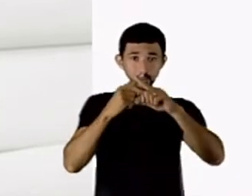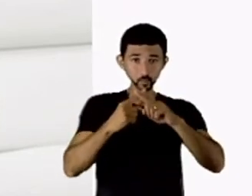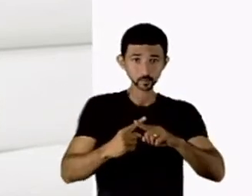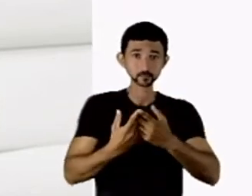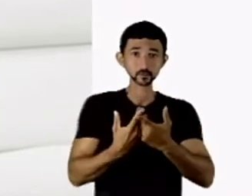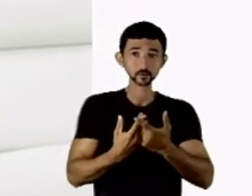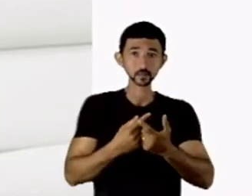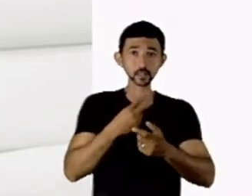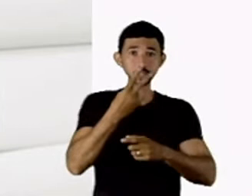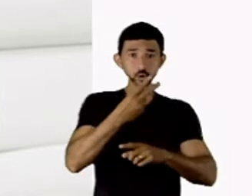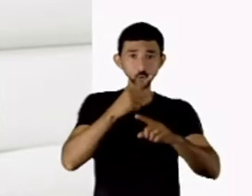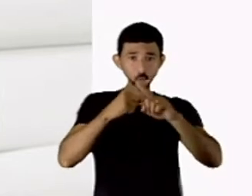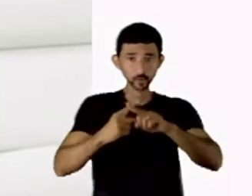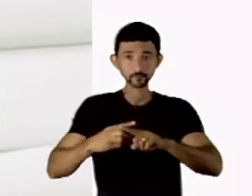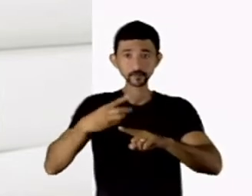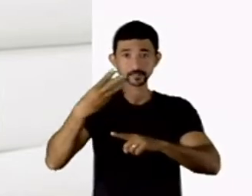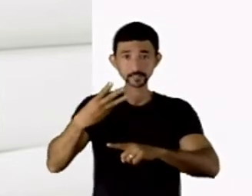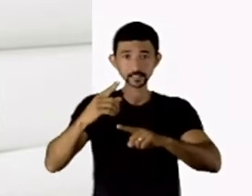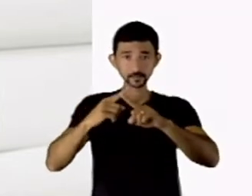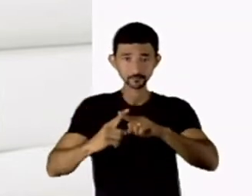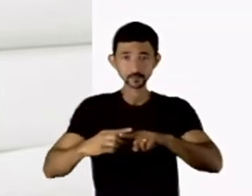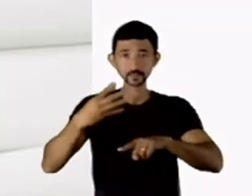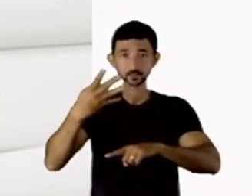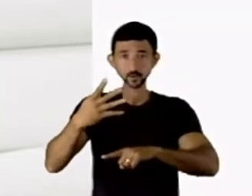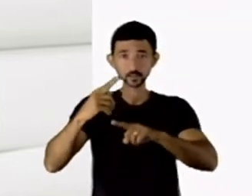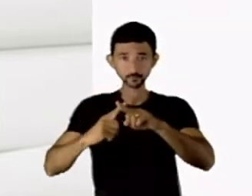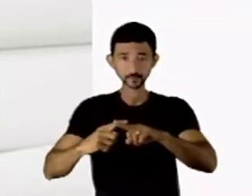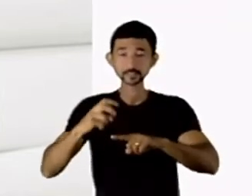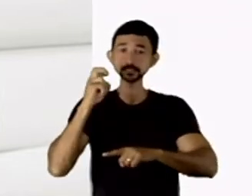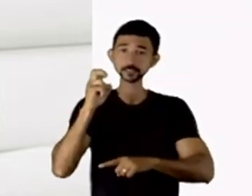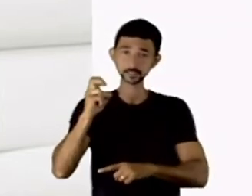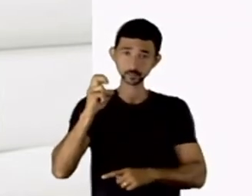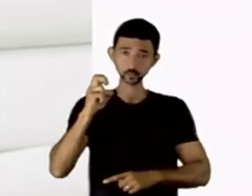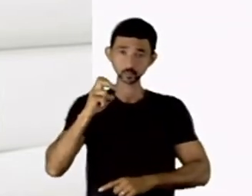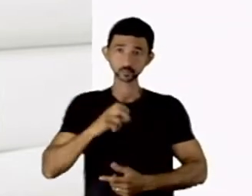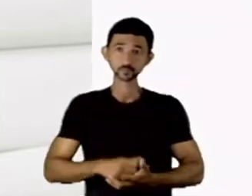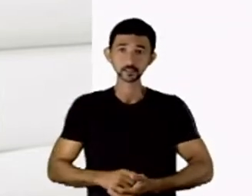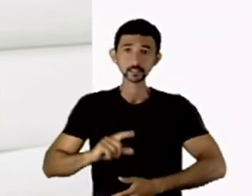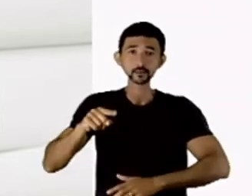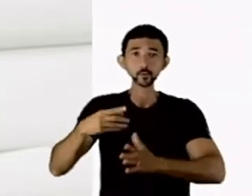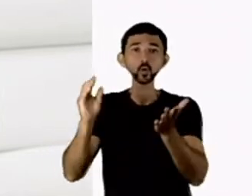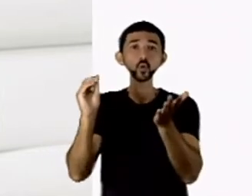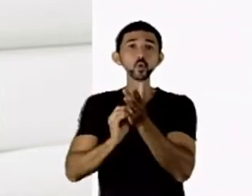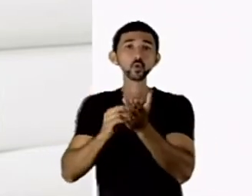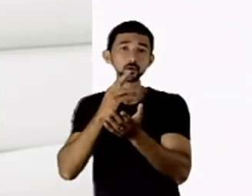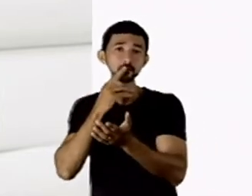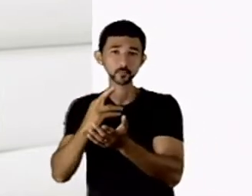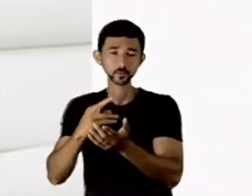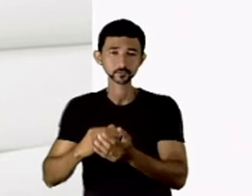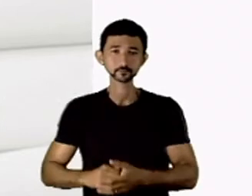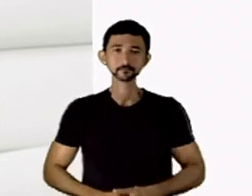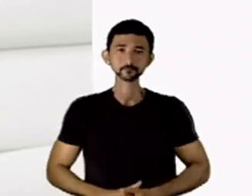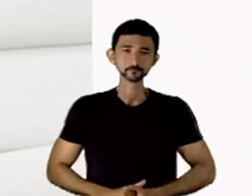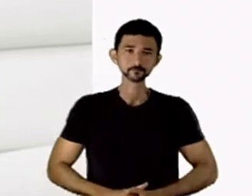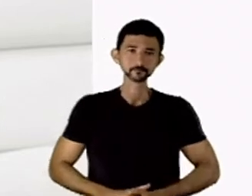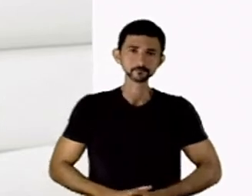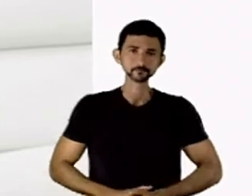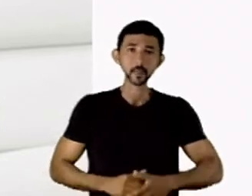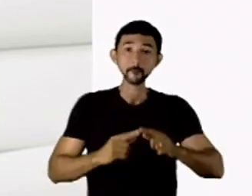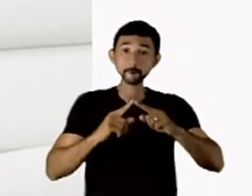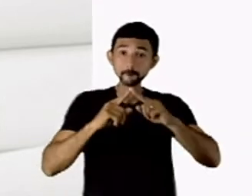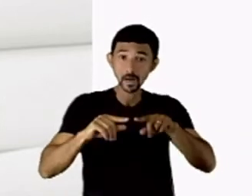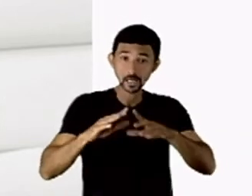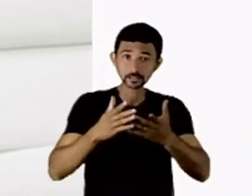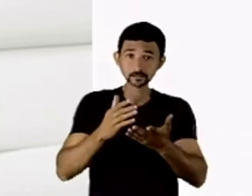multiplicar 2 vezes 3 vezes 4 vezes 5 e colocar o resultado no quadro. Só que